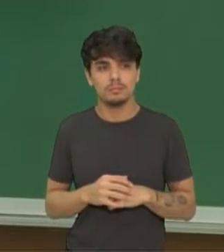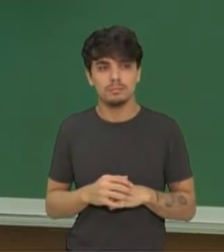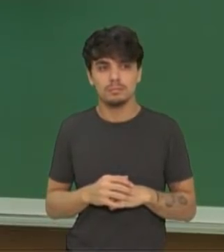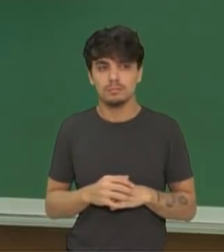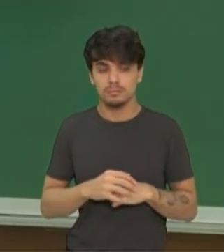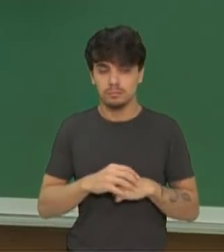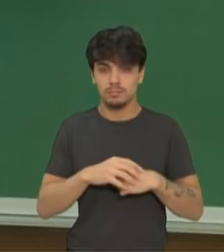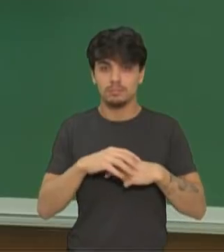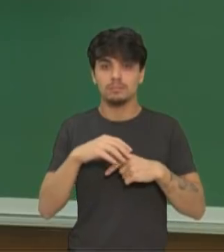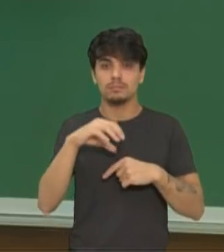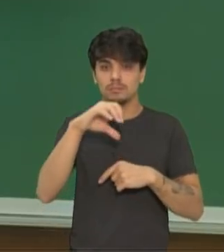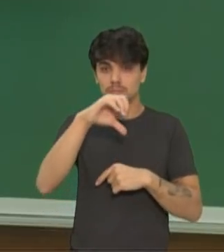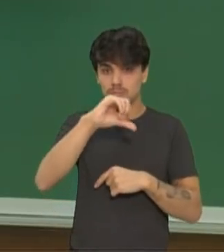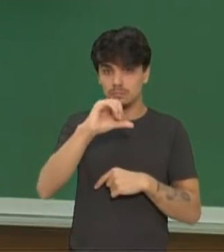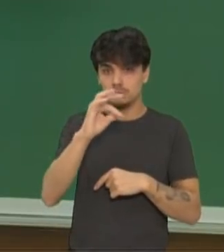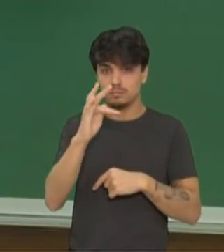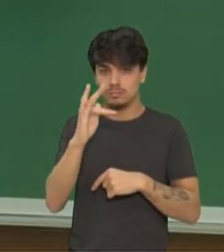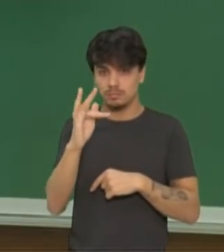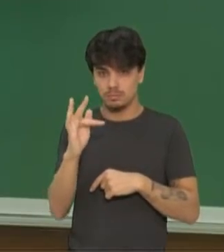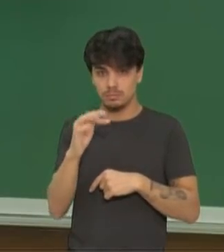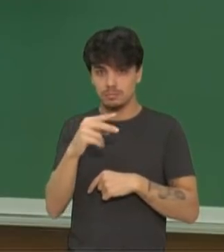Ficou 9F igual a